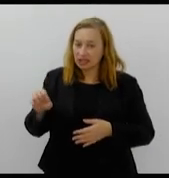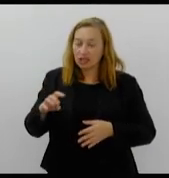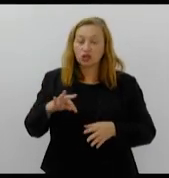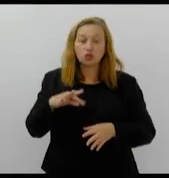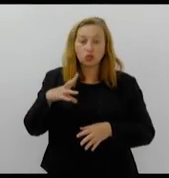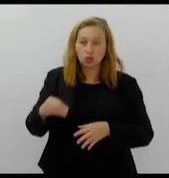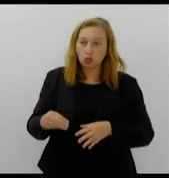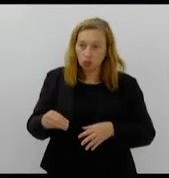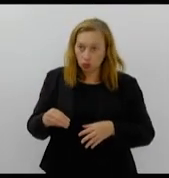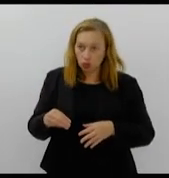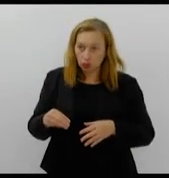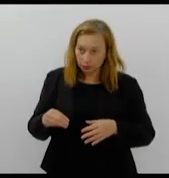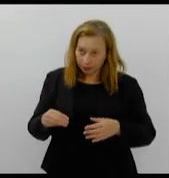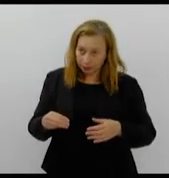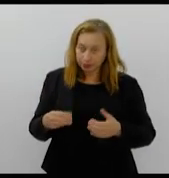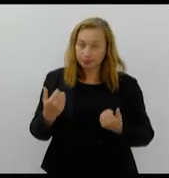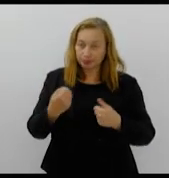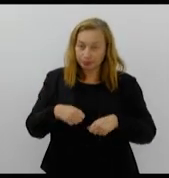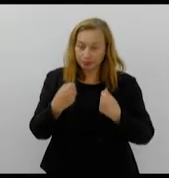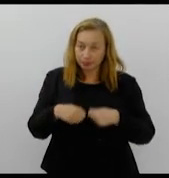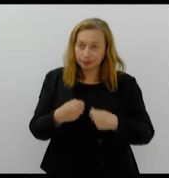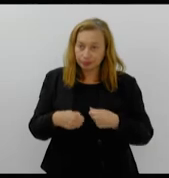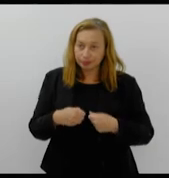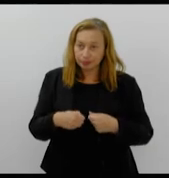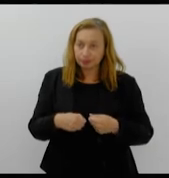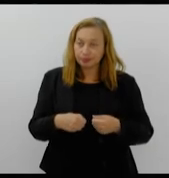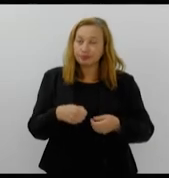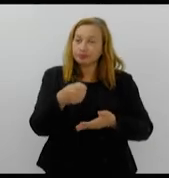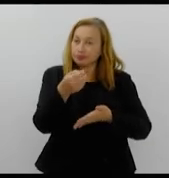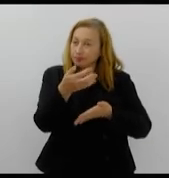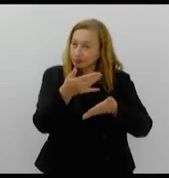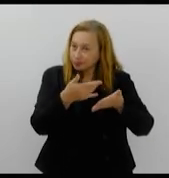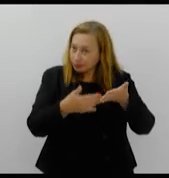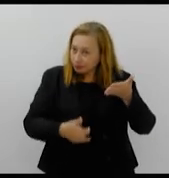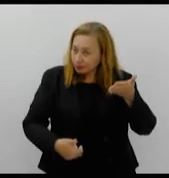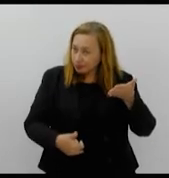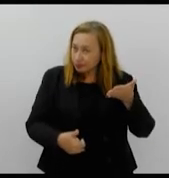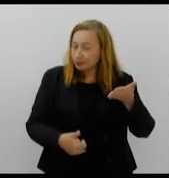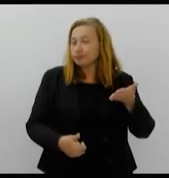ser bem documentados, eles devem ser